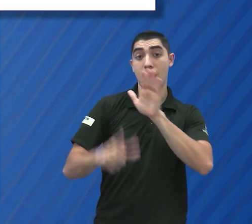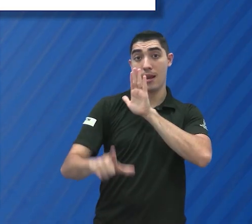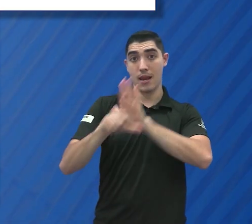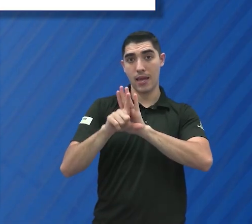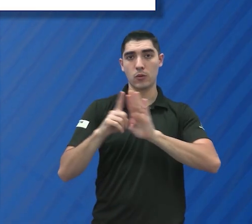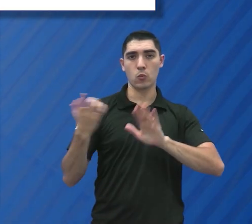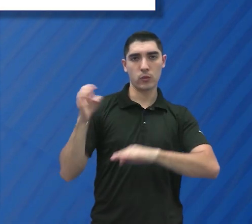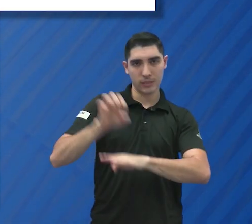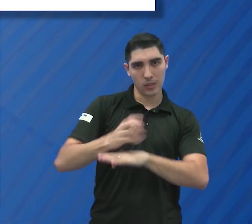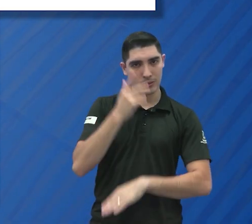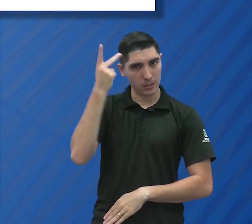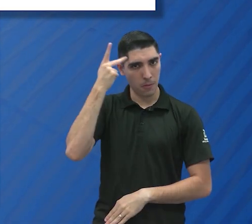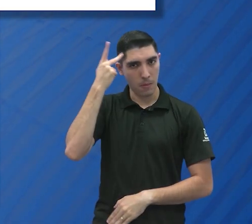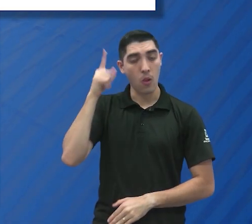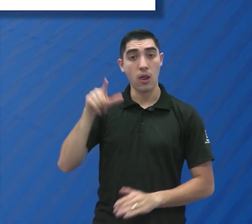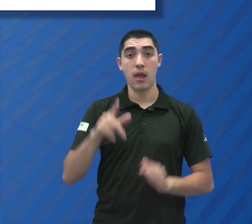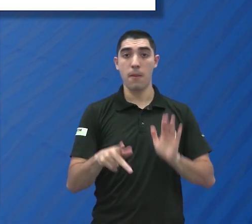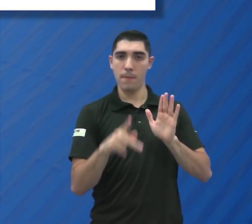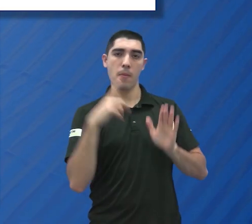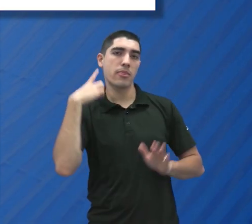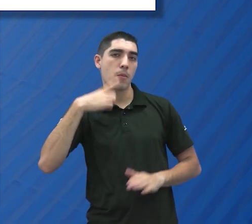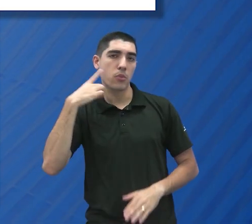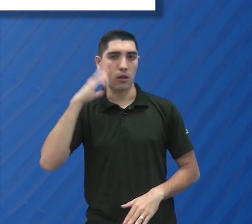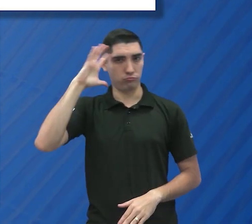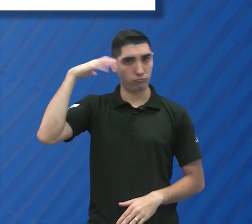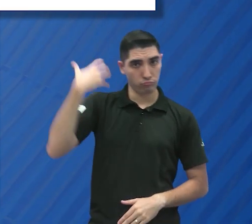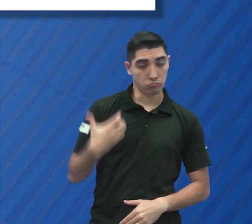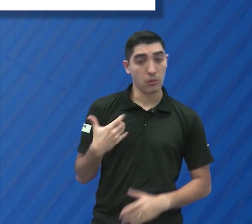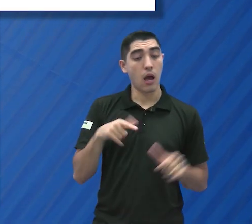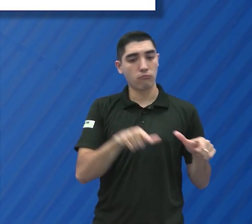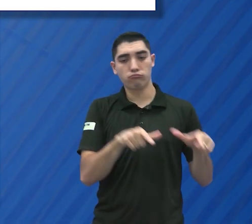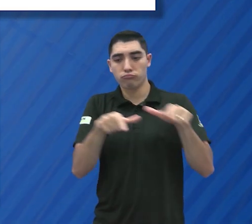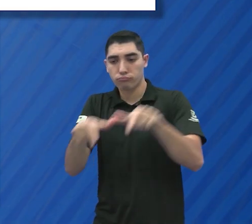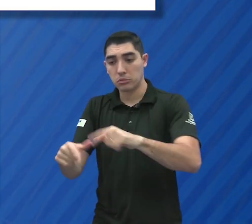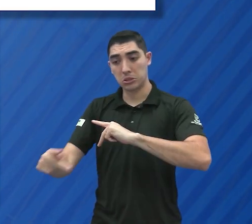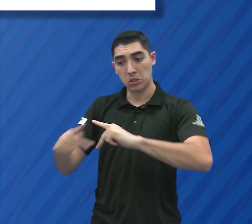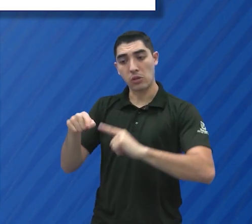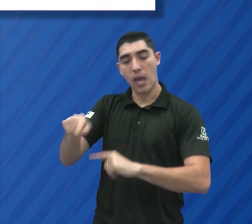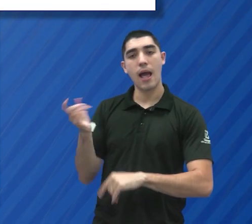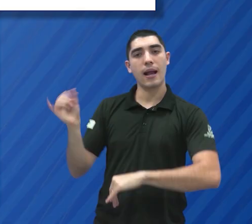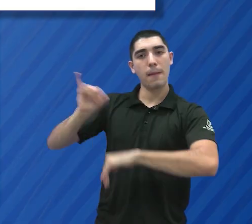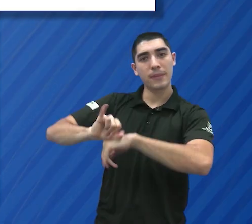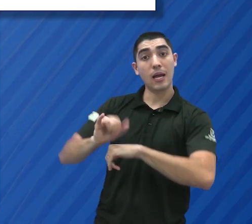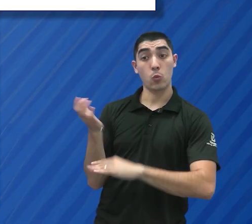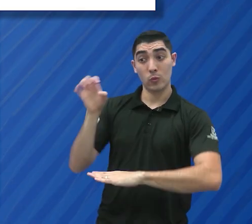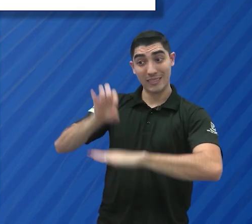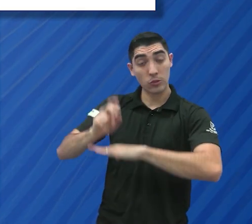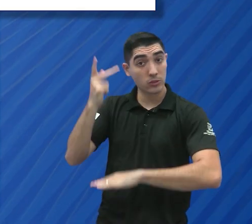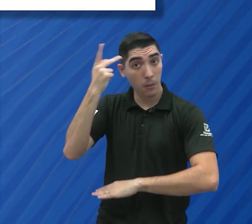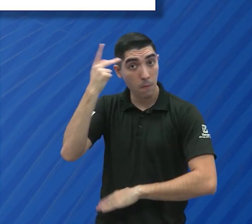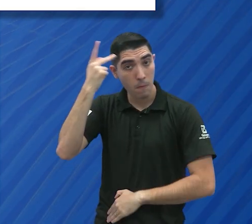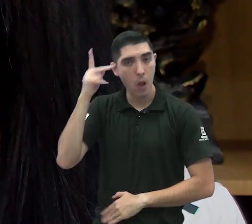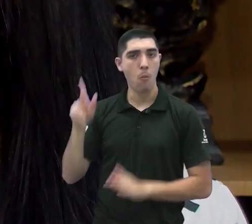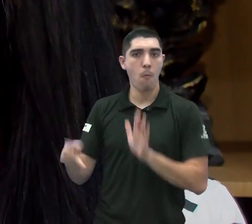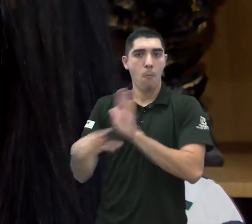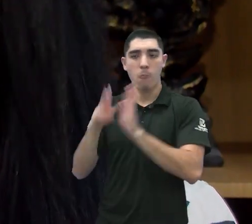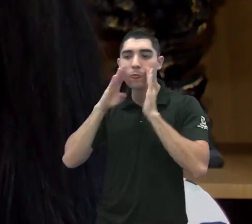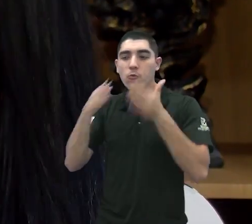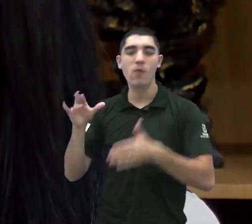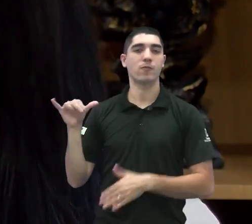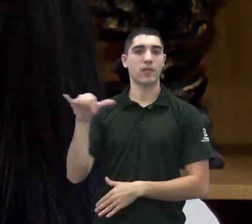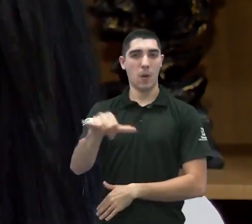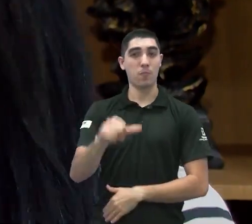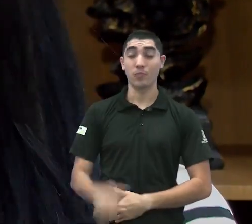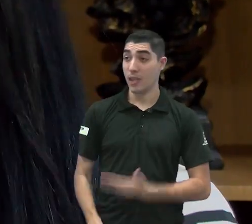lei estadual, de autoria da deputada Letícia Aguiar, que concedeu a São José dos Campos o título de capital estadual do avião. A